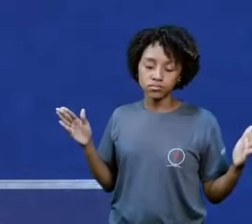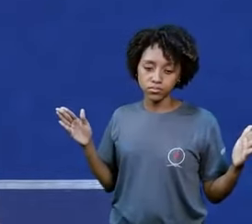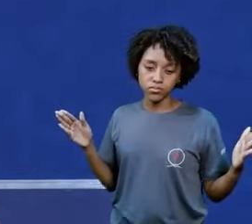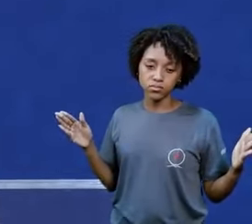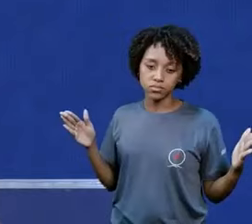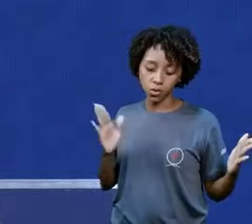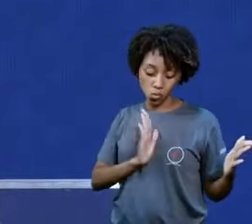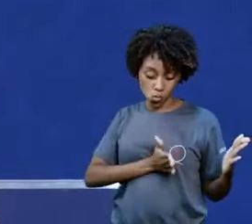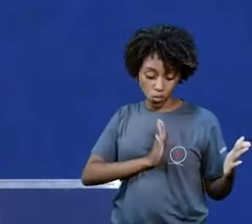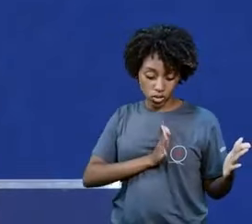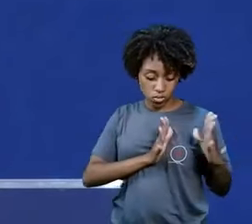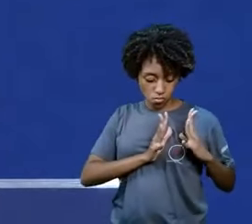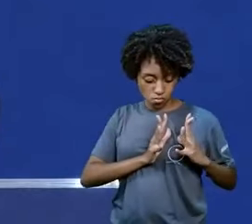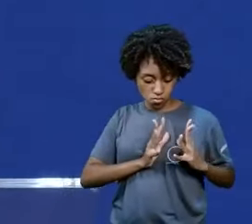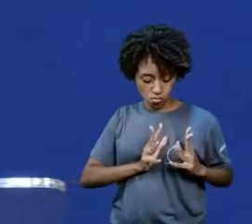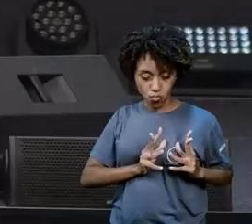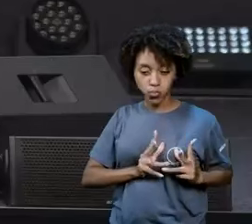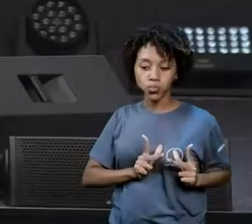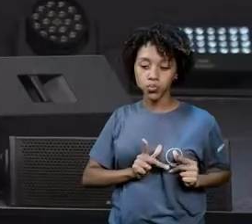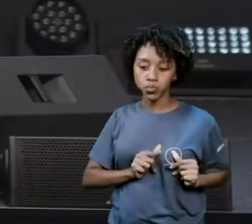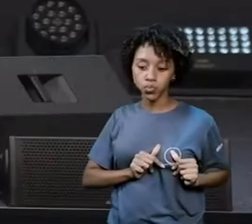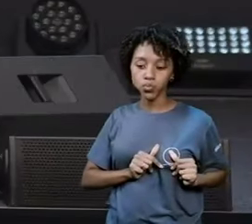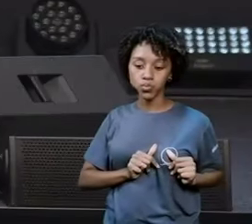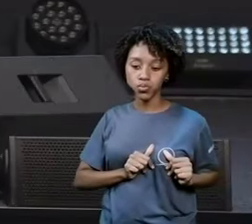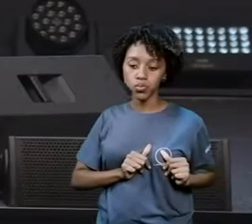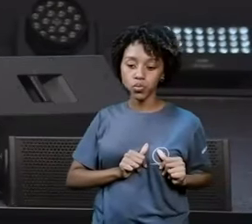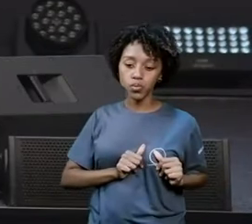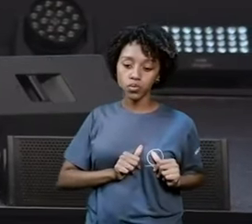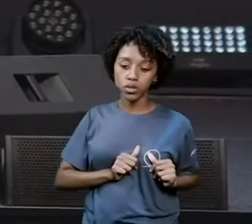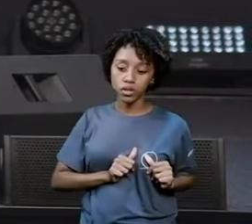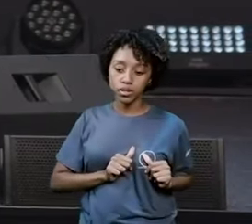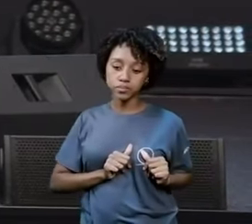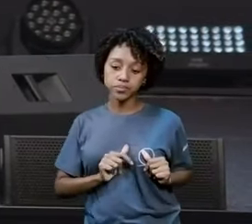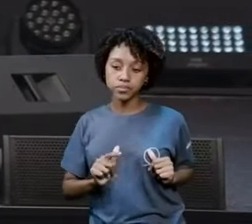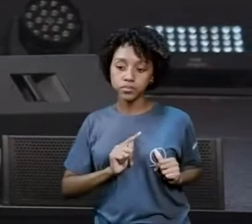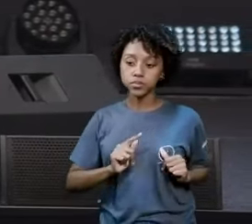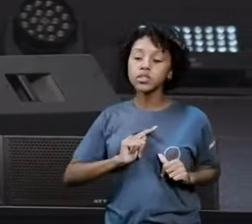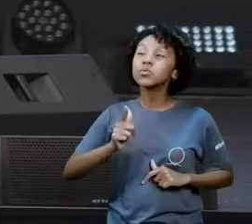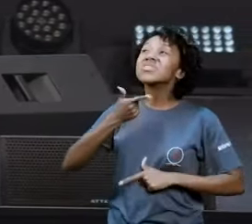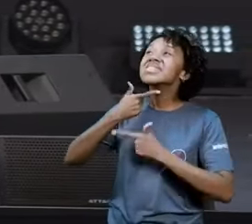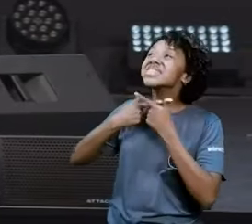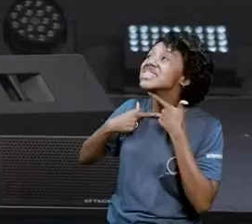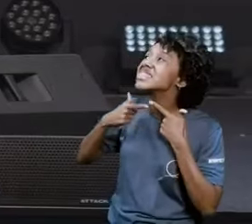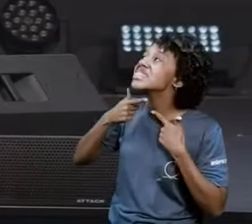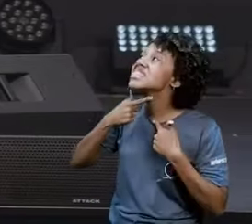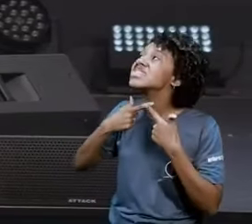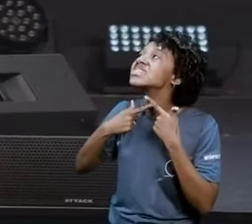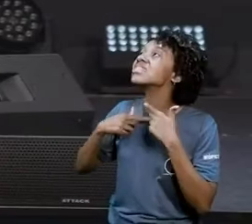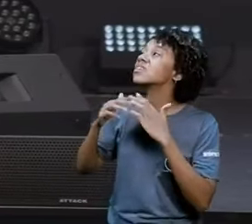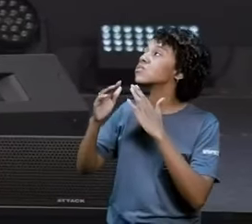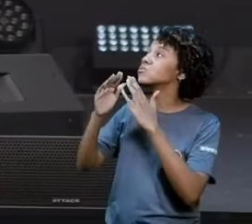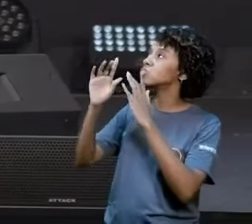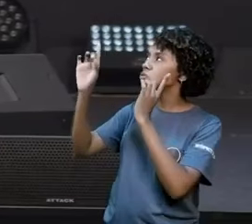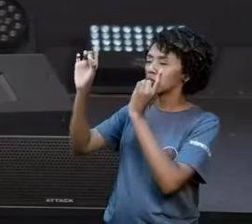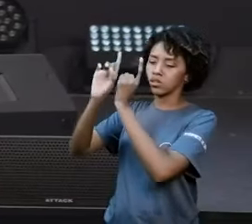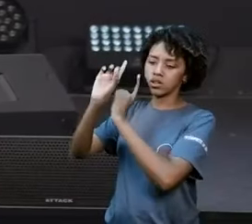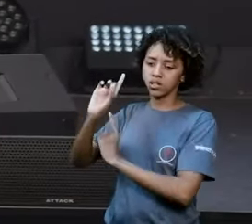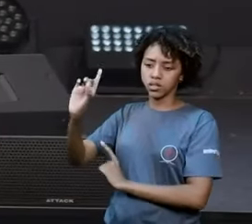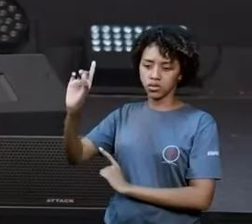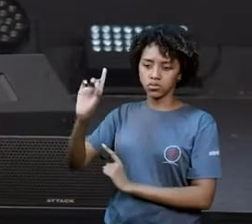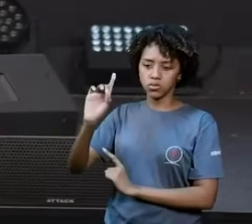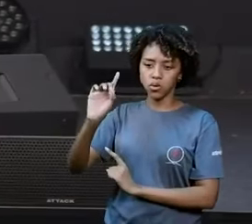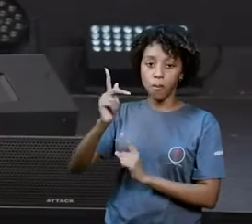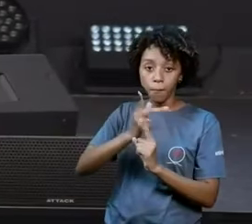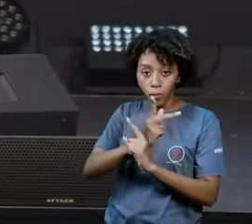é um coração Limpo é tendo o desejo de encontrá-lo buscar-me eis e me